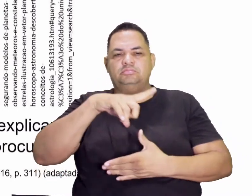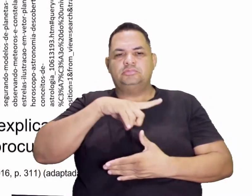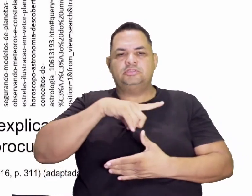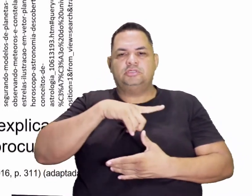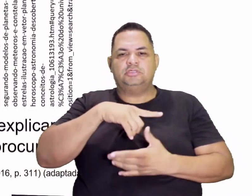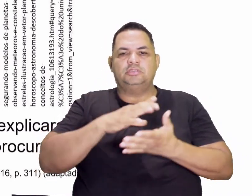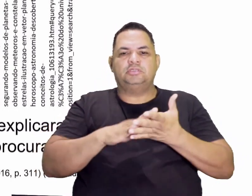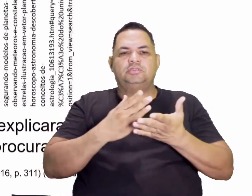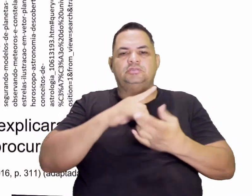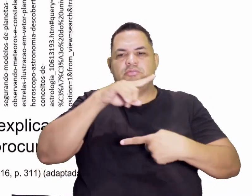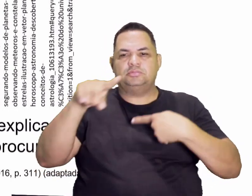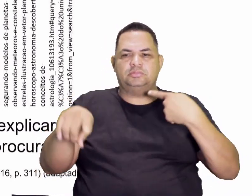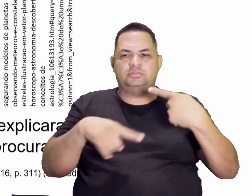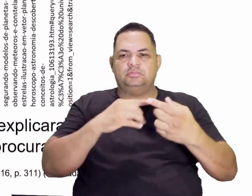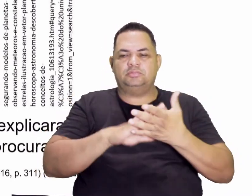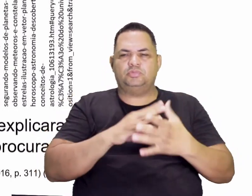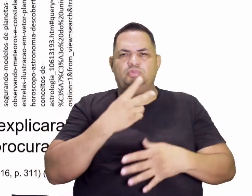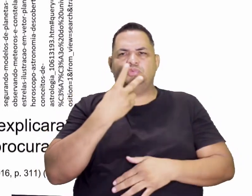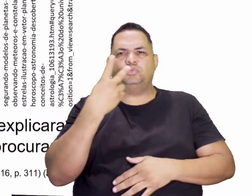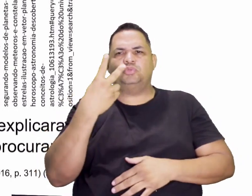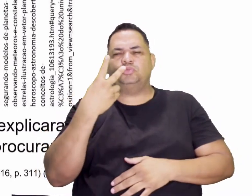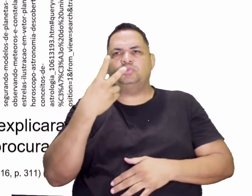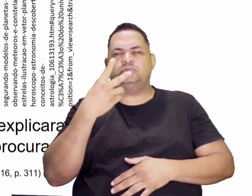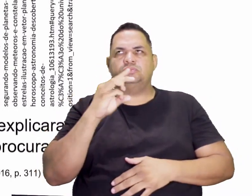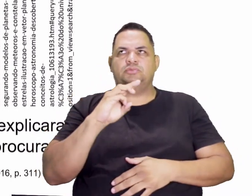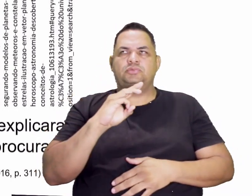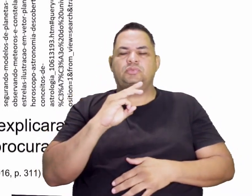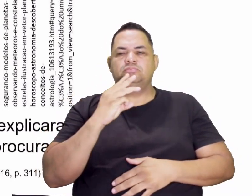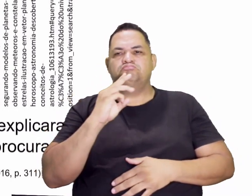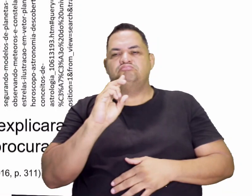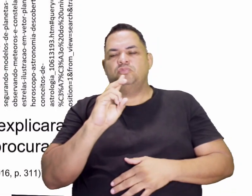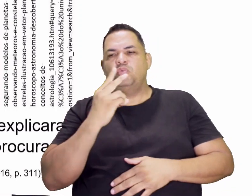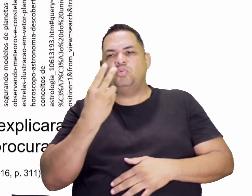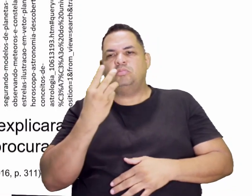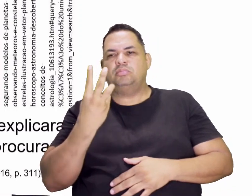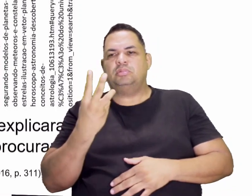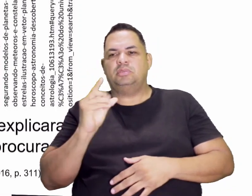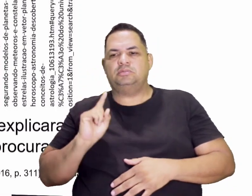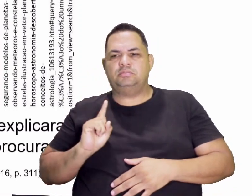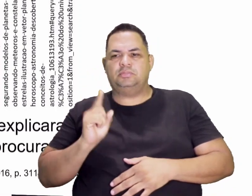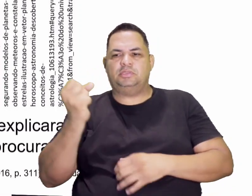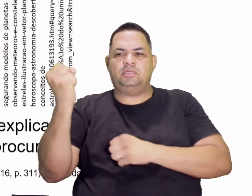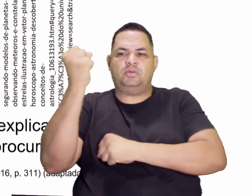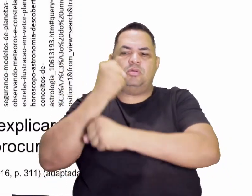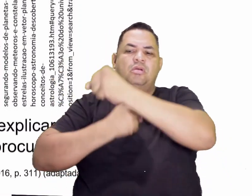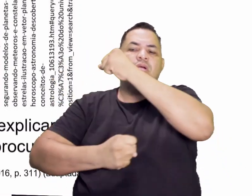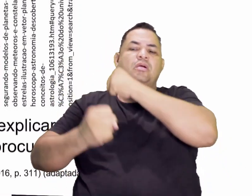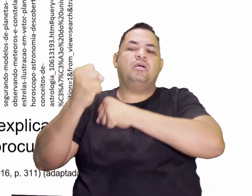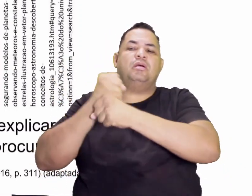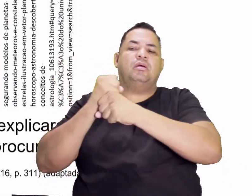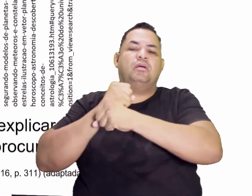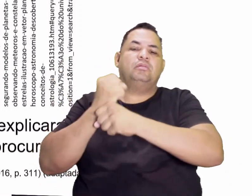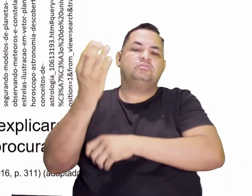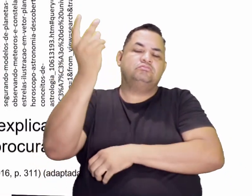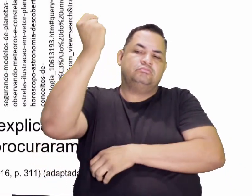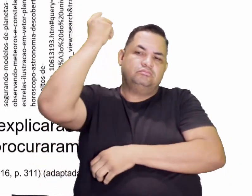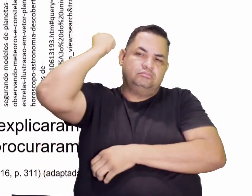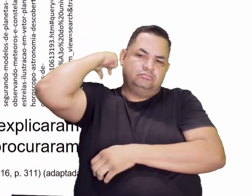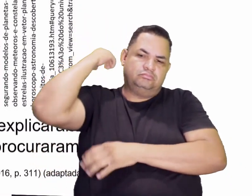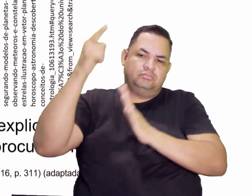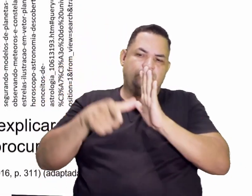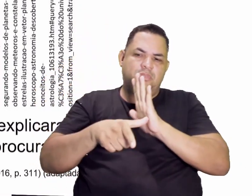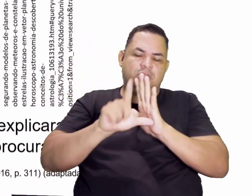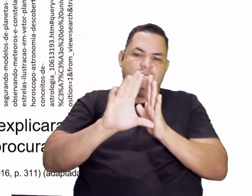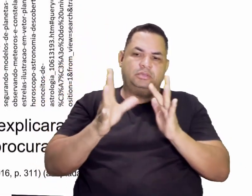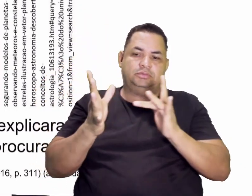interesse 2 ou 3 mil anos antes de Cristo. A gente fala essa linha porque tem uma linha do tempo, sabe, na história,